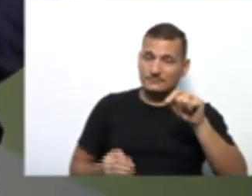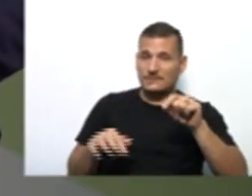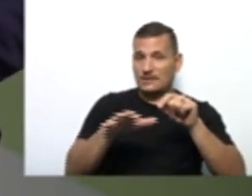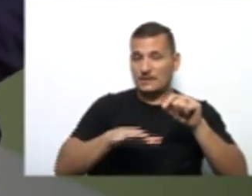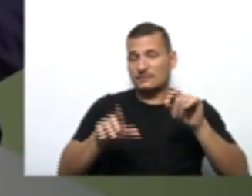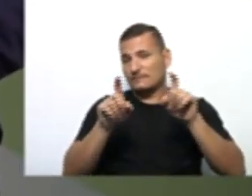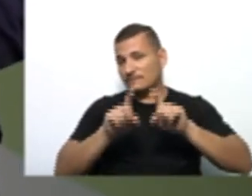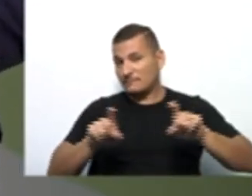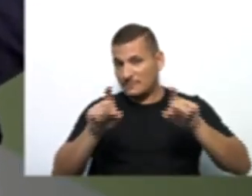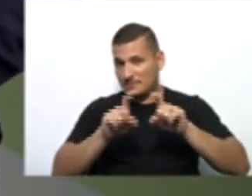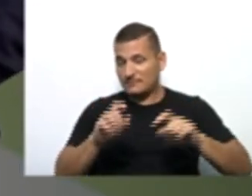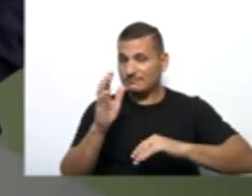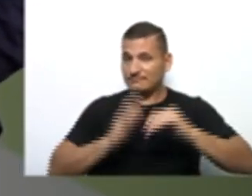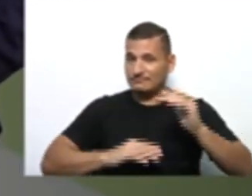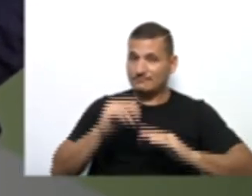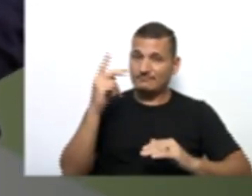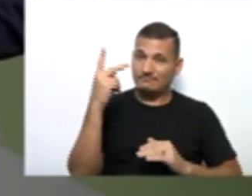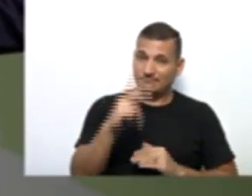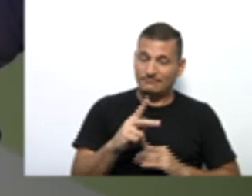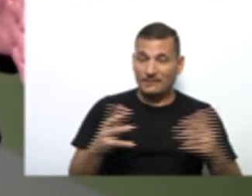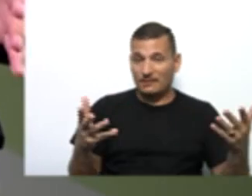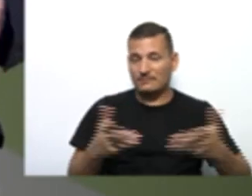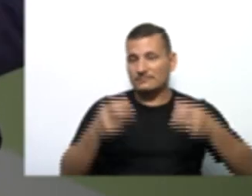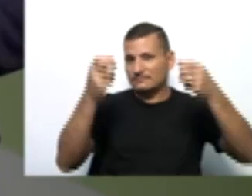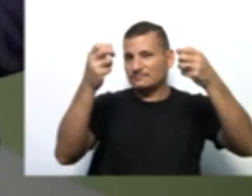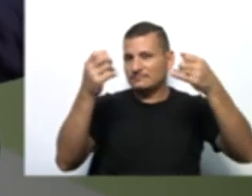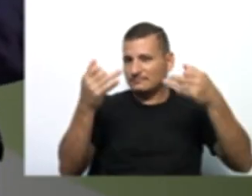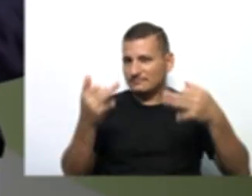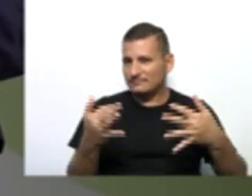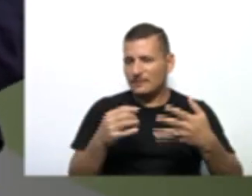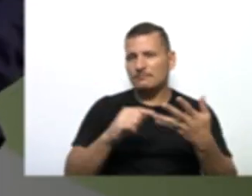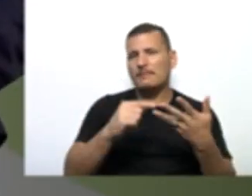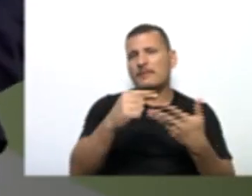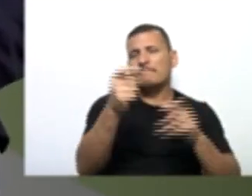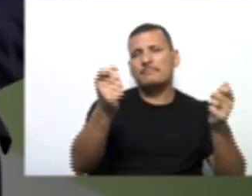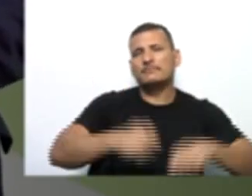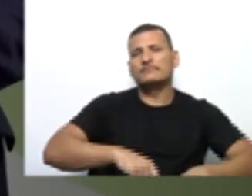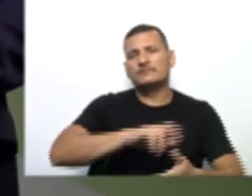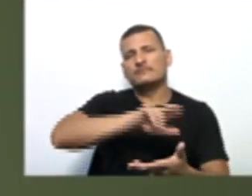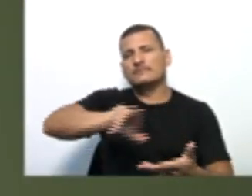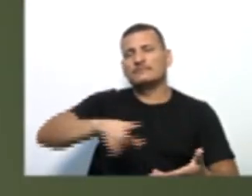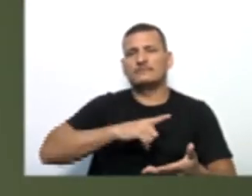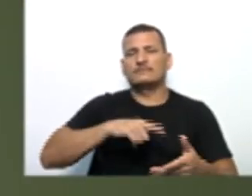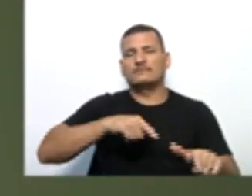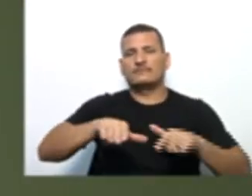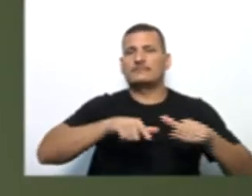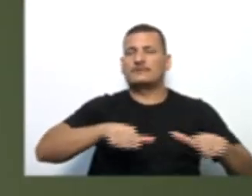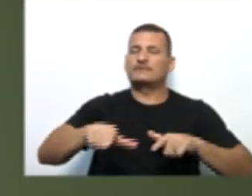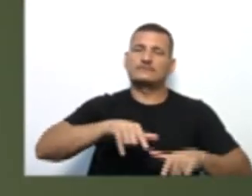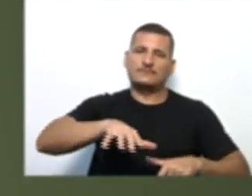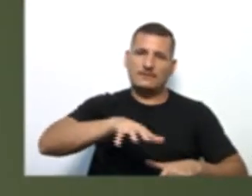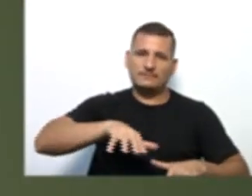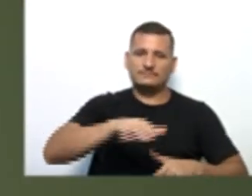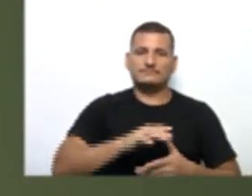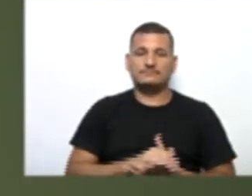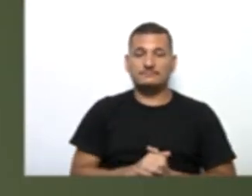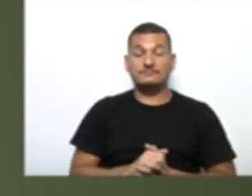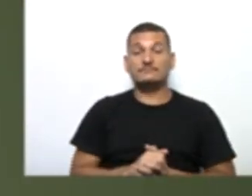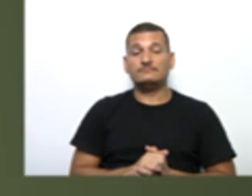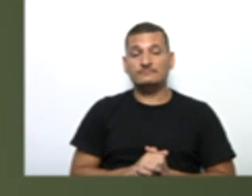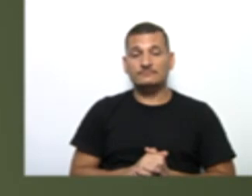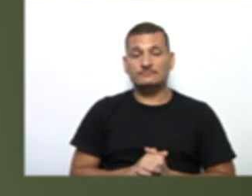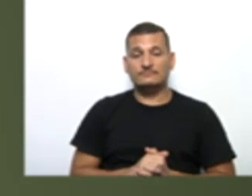sua profissão, falaremos agora sobre as diversas possibilidades de trabalho nessa área. Para começar, conheça